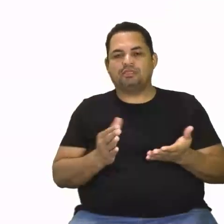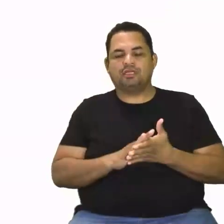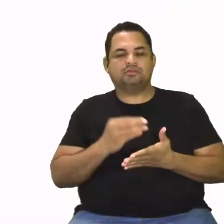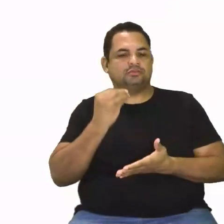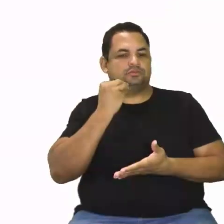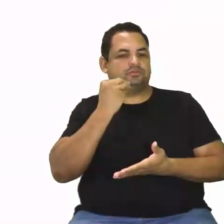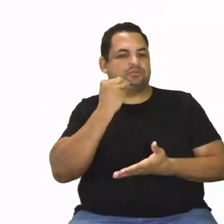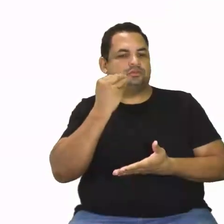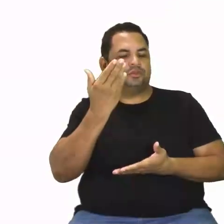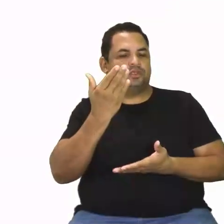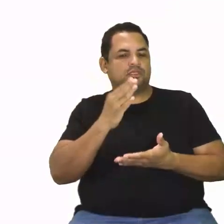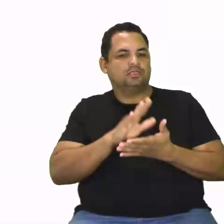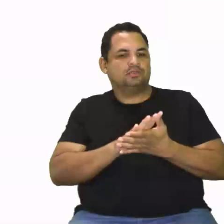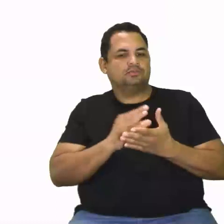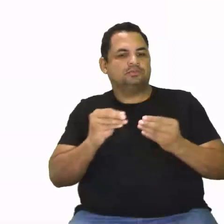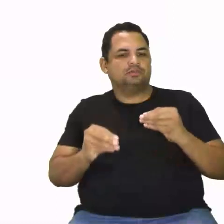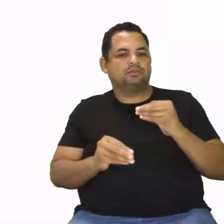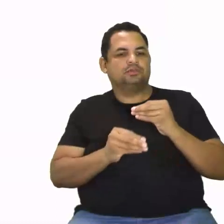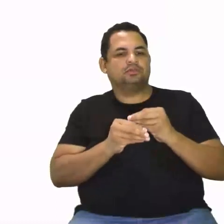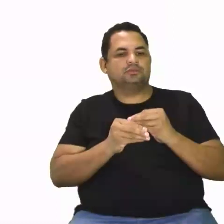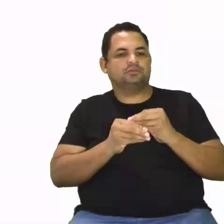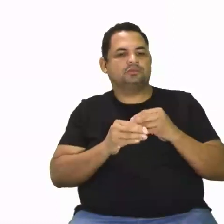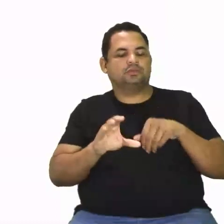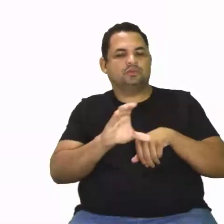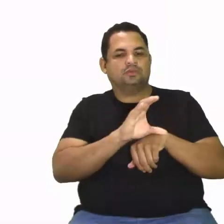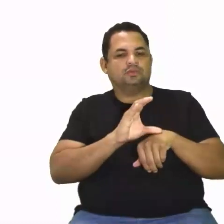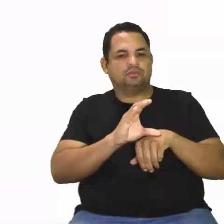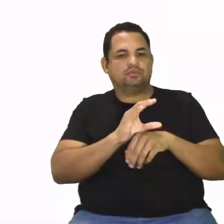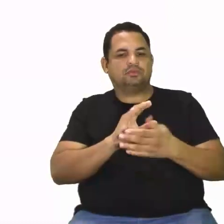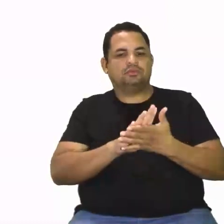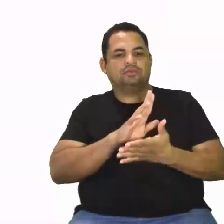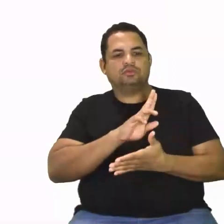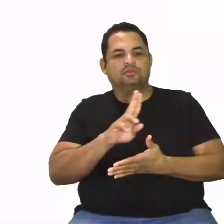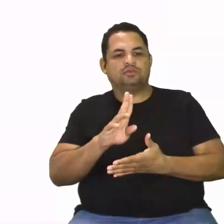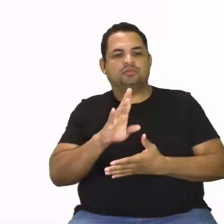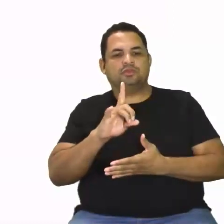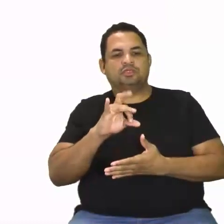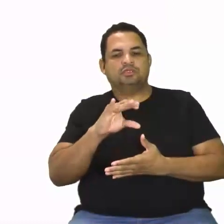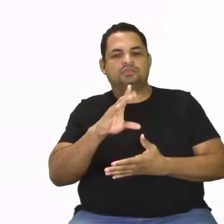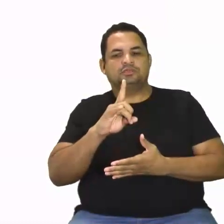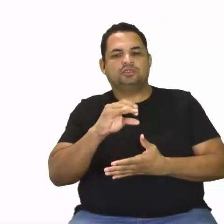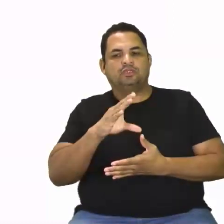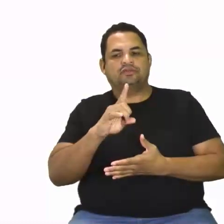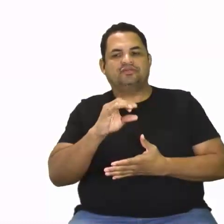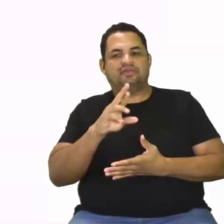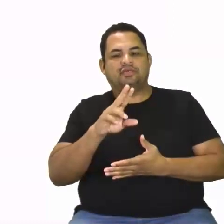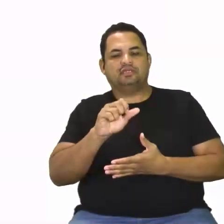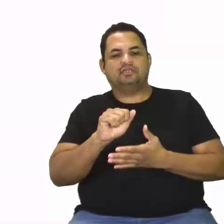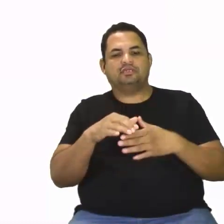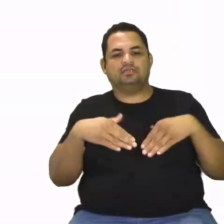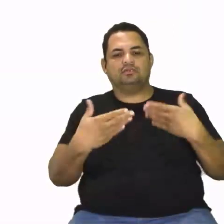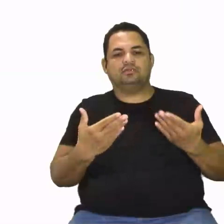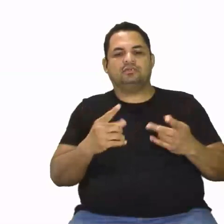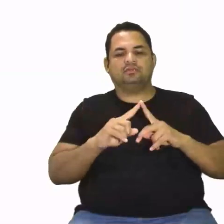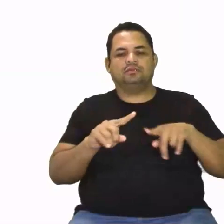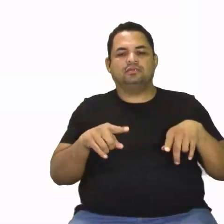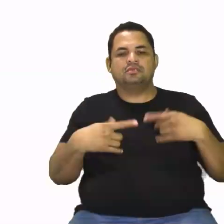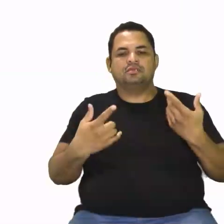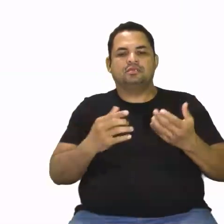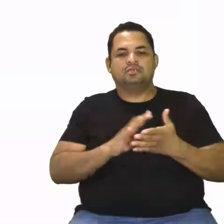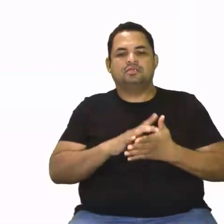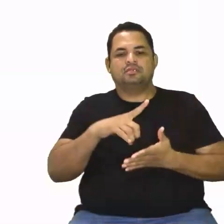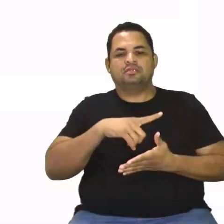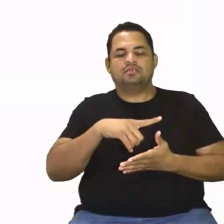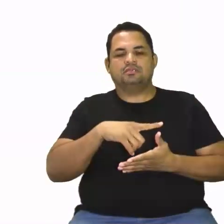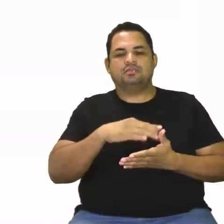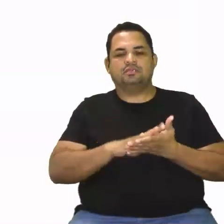tentativa de se colocar uma emenda a essa Constituição chamada Emenda Dante de Oliveira. Só que a emenda Dante de Oliveira, apesar